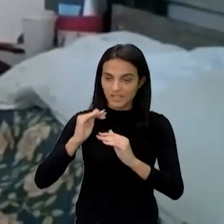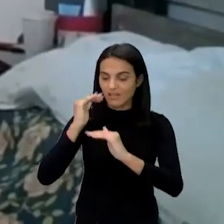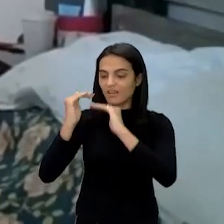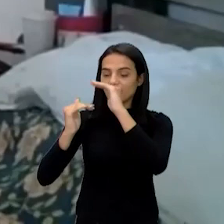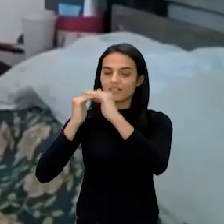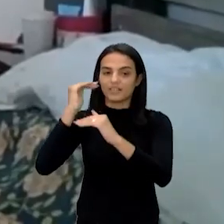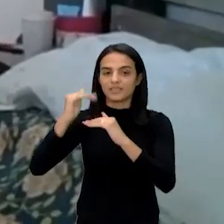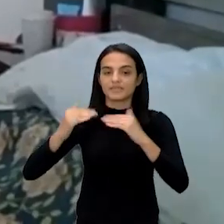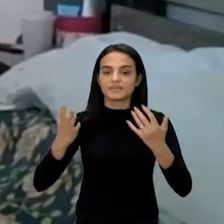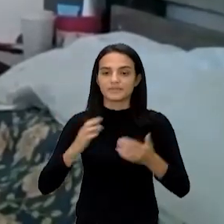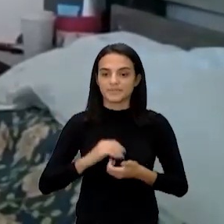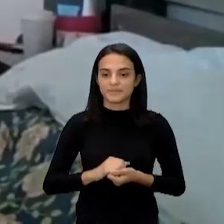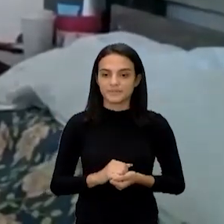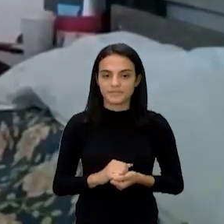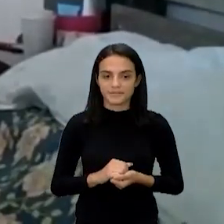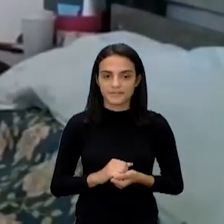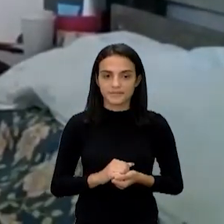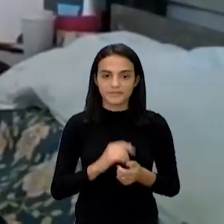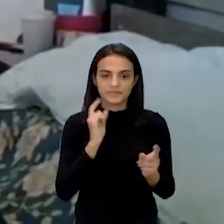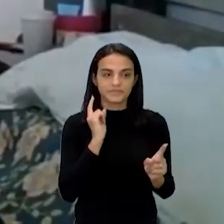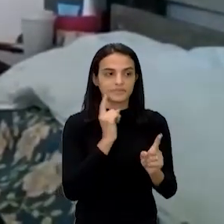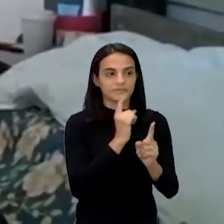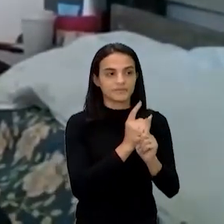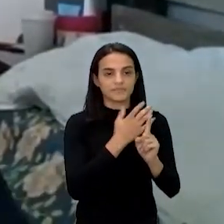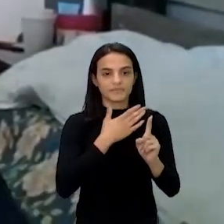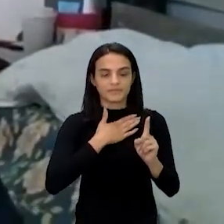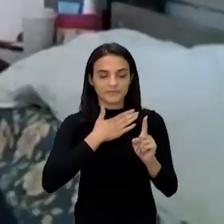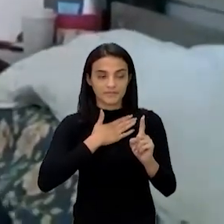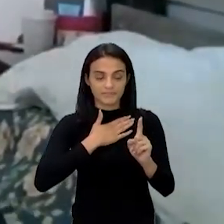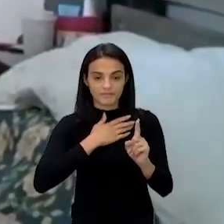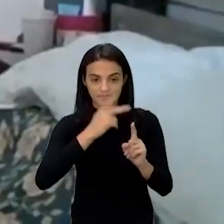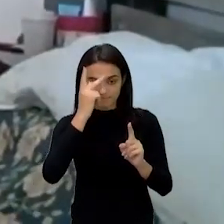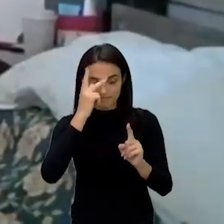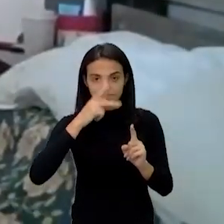aquilo que ia de encontro com o que eu buscava, né?